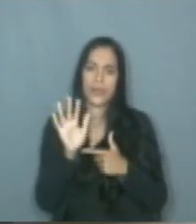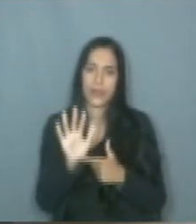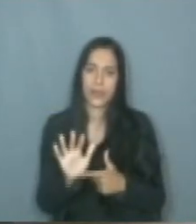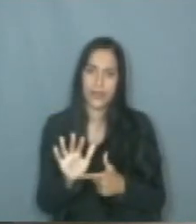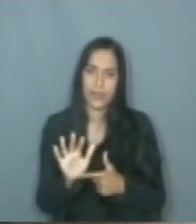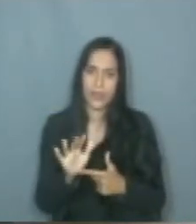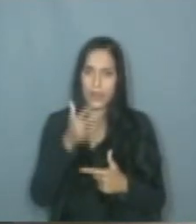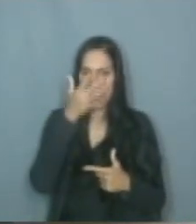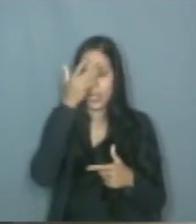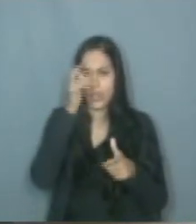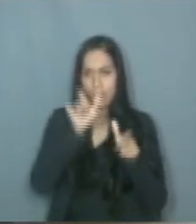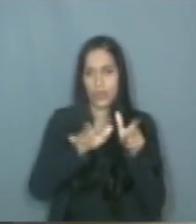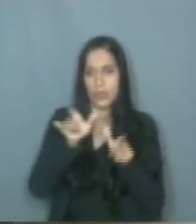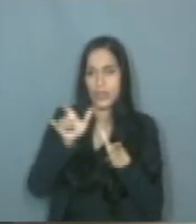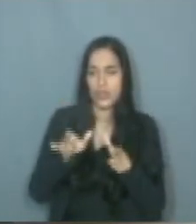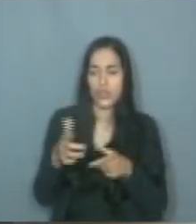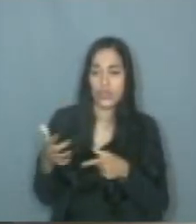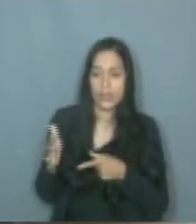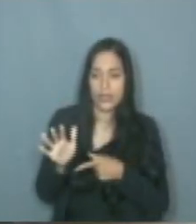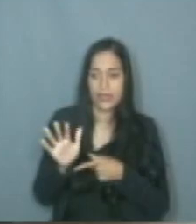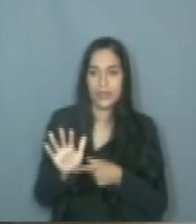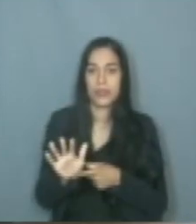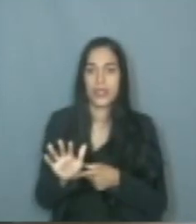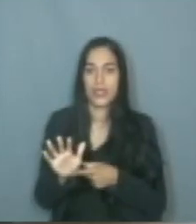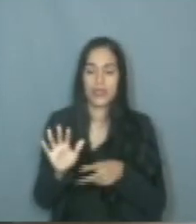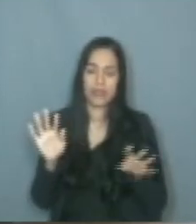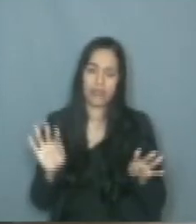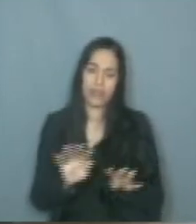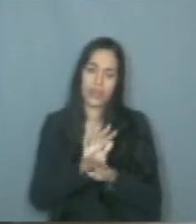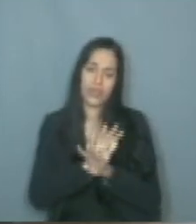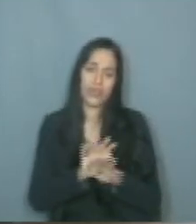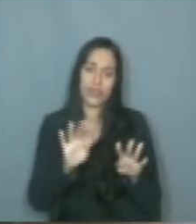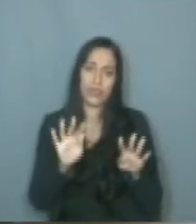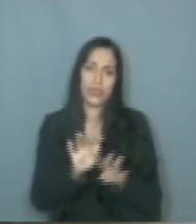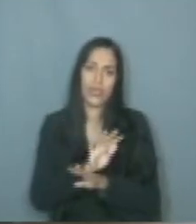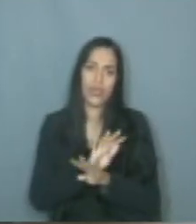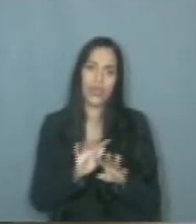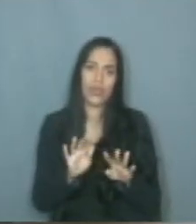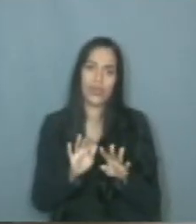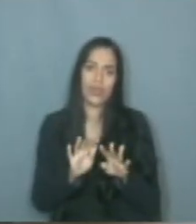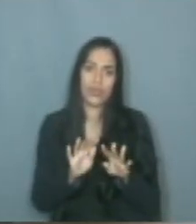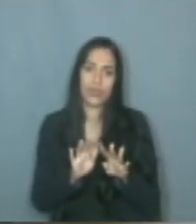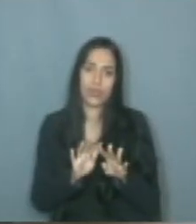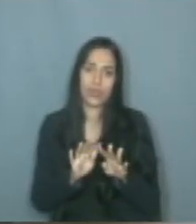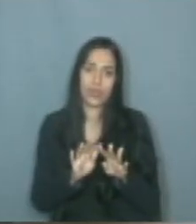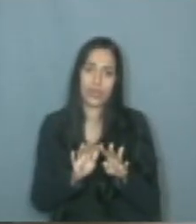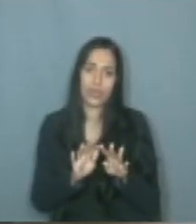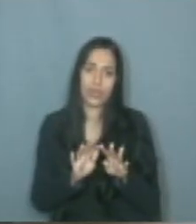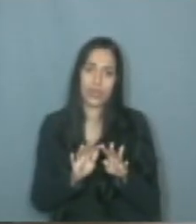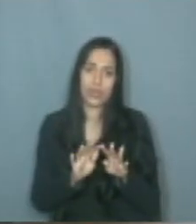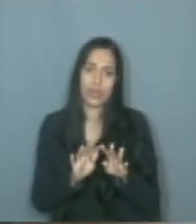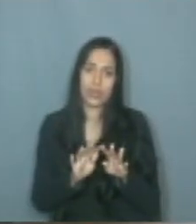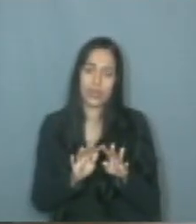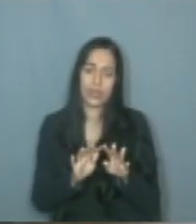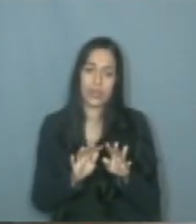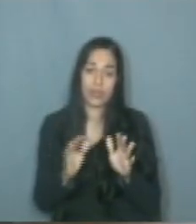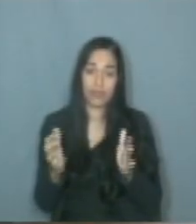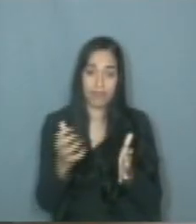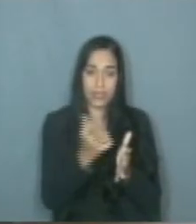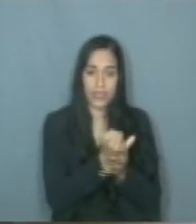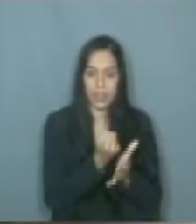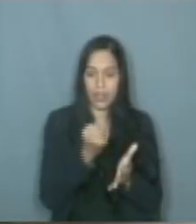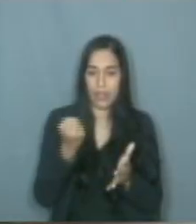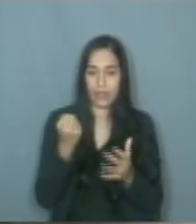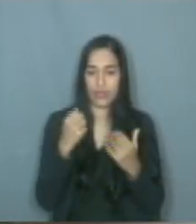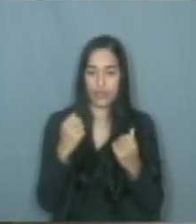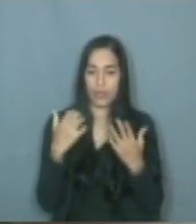As pessoas que se apresentam nos blocos são retiradas, às vezes, pelo braço durante a sua